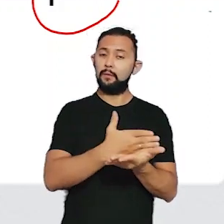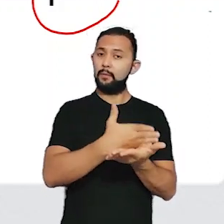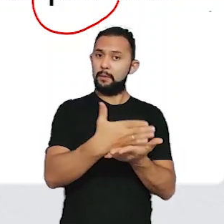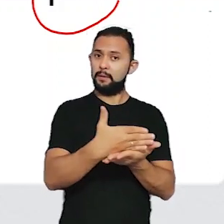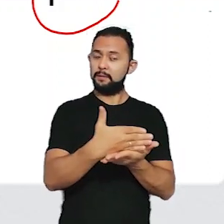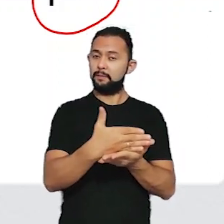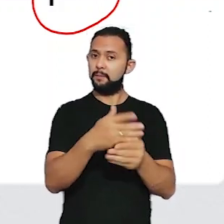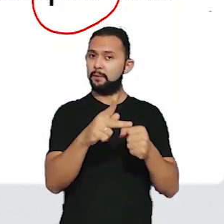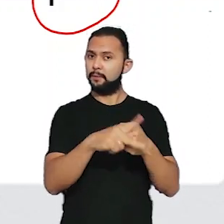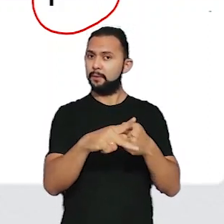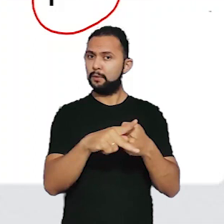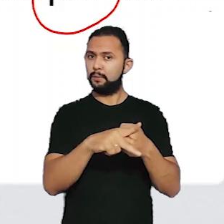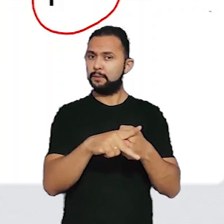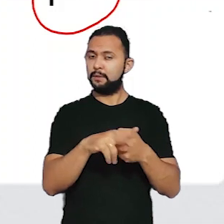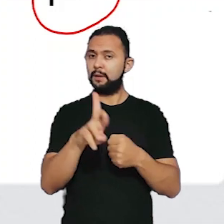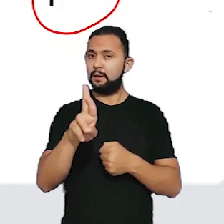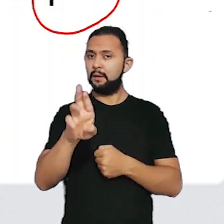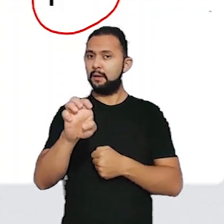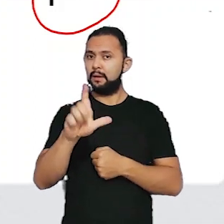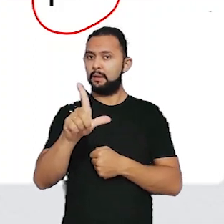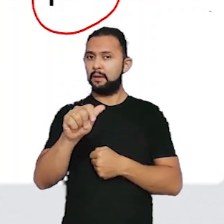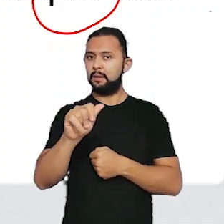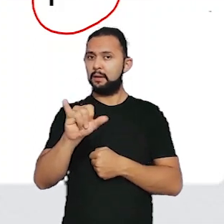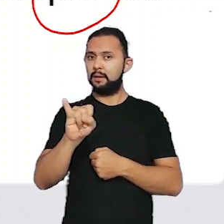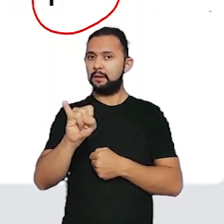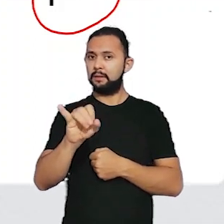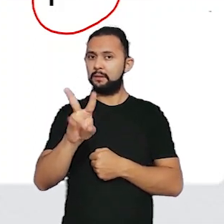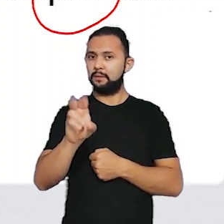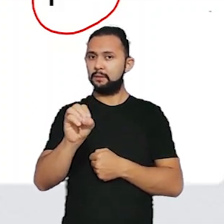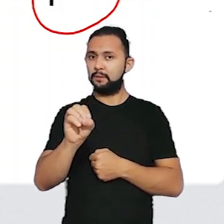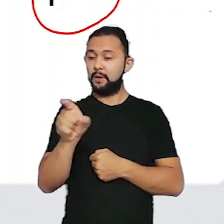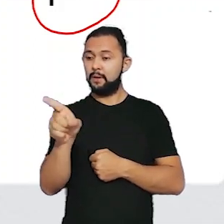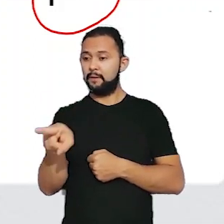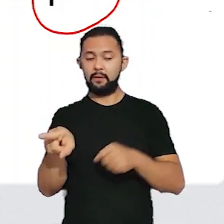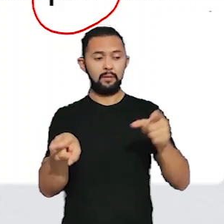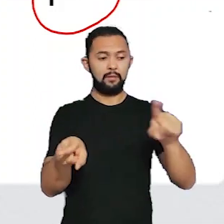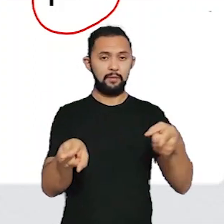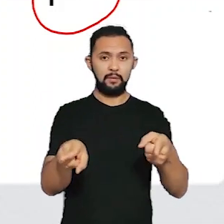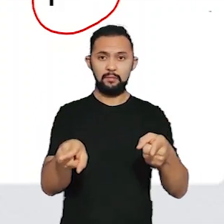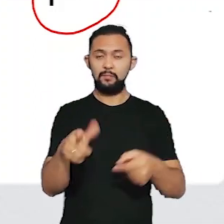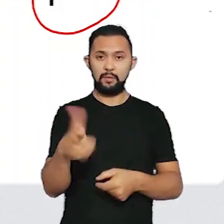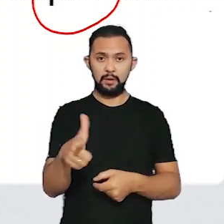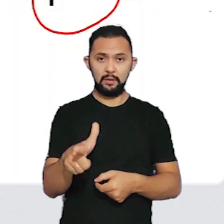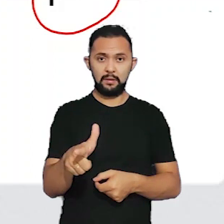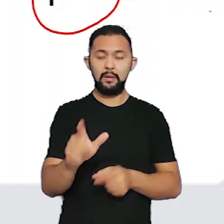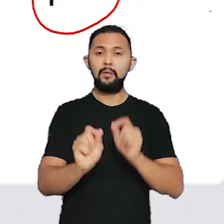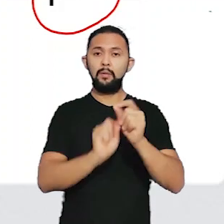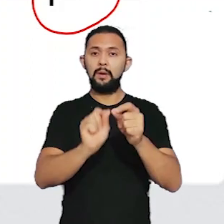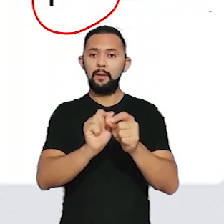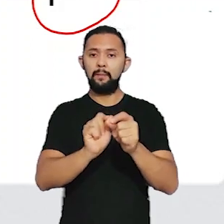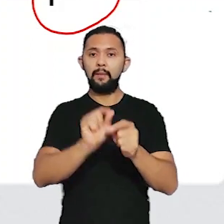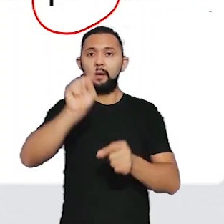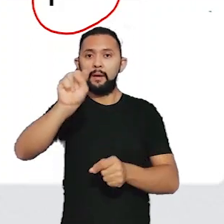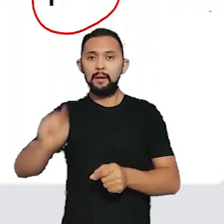por pronomes relativos. Não veio separada por vírgula, então ela é restritiva. E aí, qual